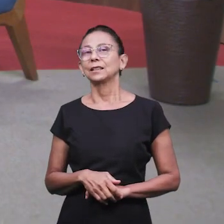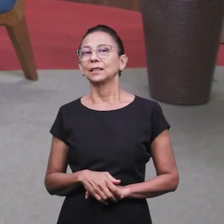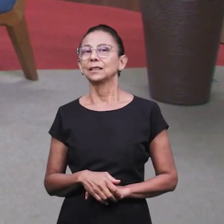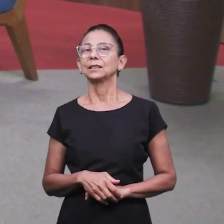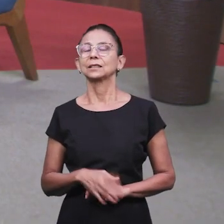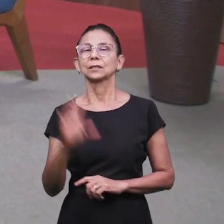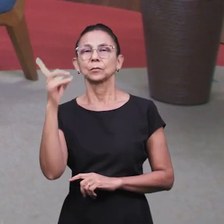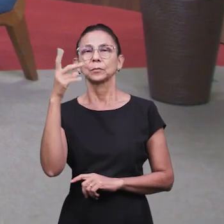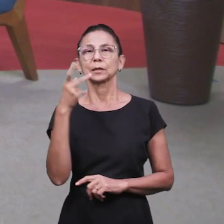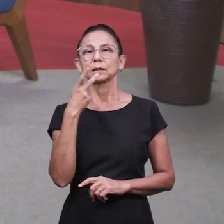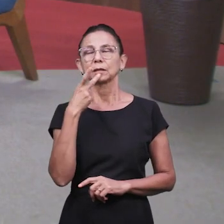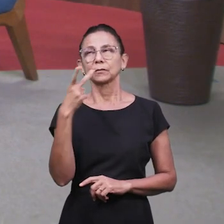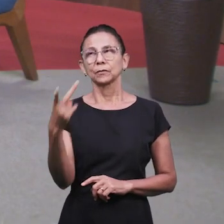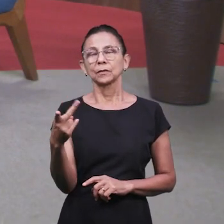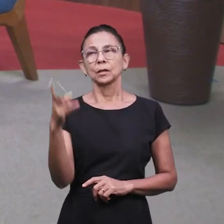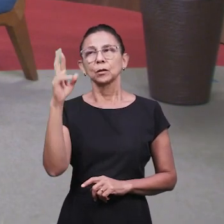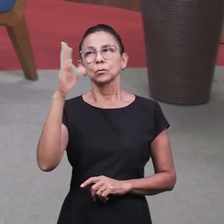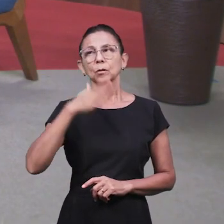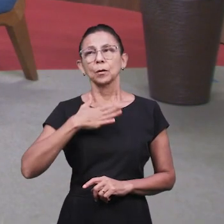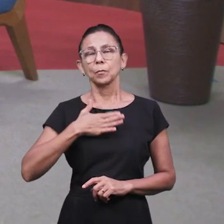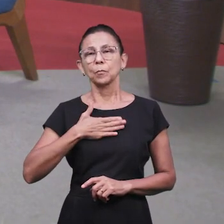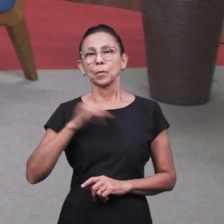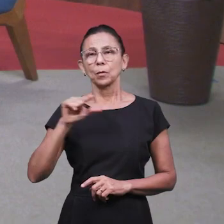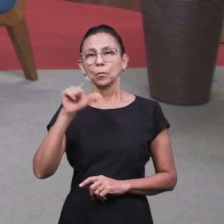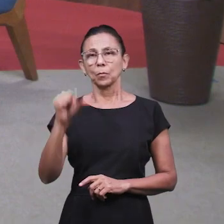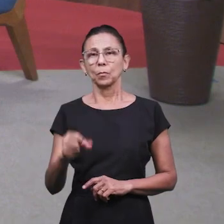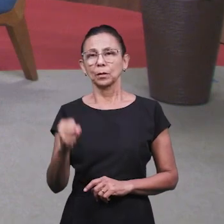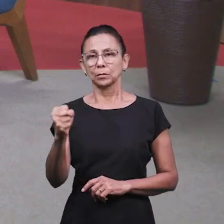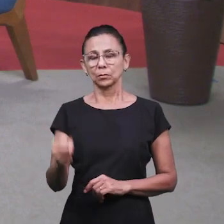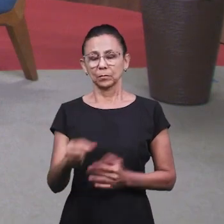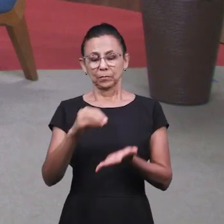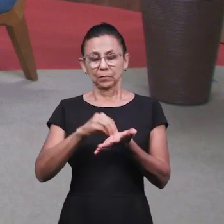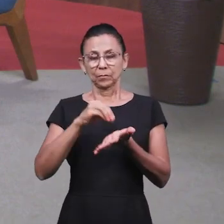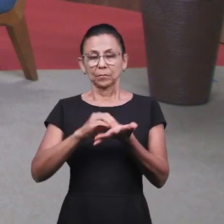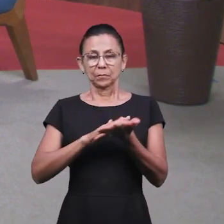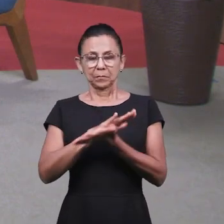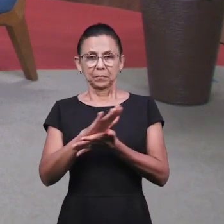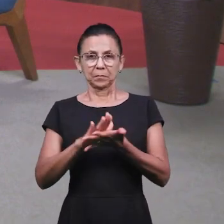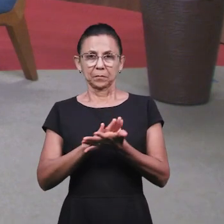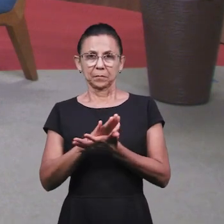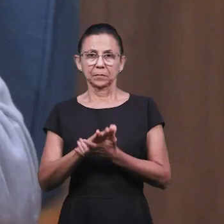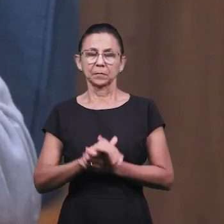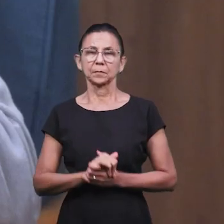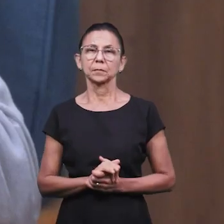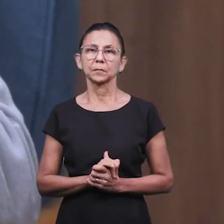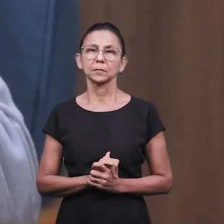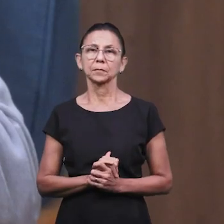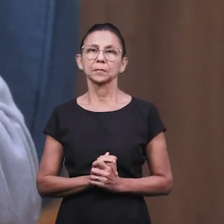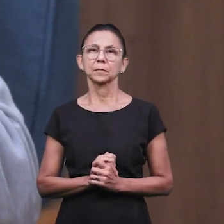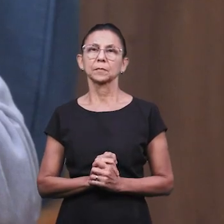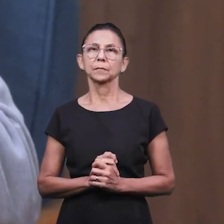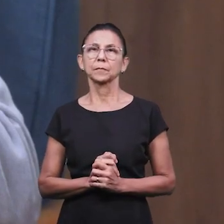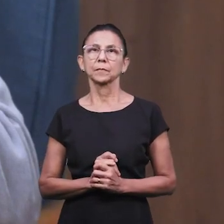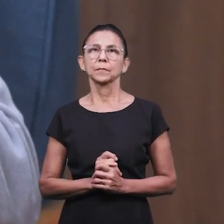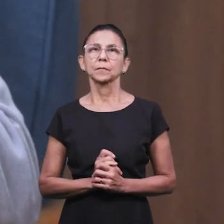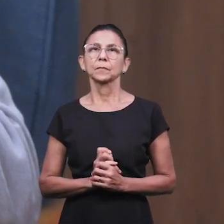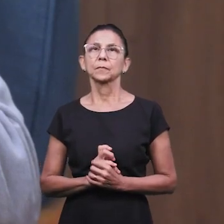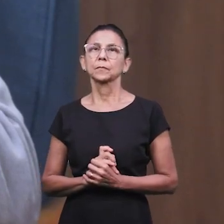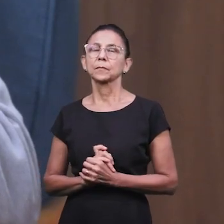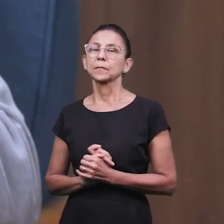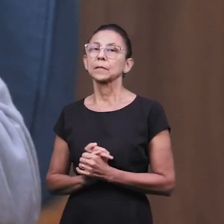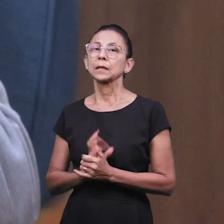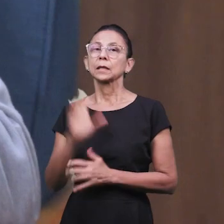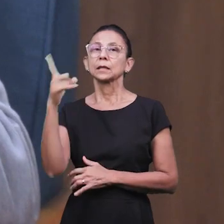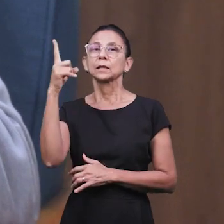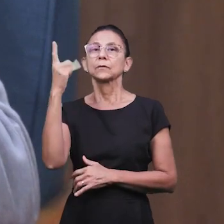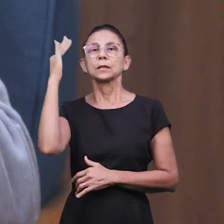Senhor é meu pastor e nada me faltará. Né? A sua Então, relação com Deus. Ele entendeu de forma profunda